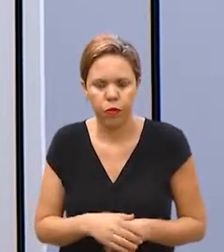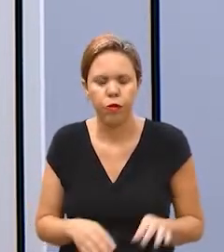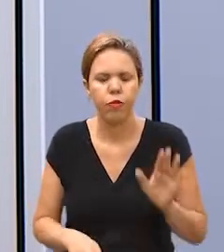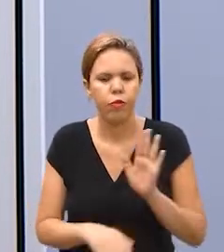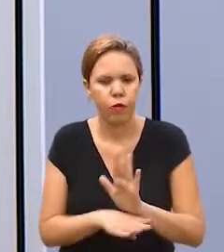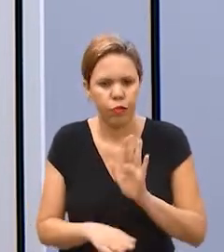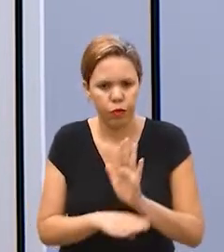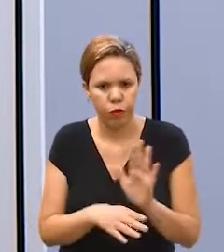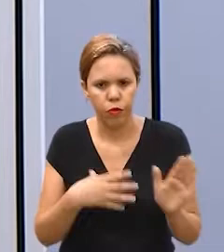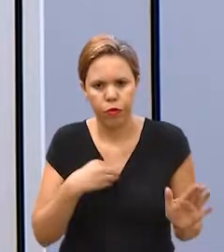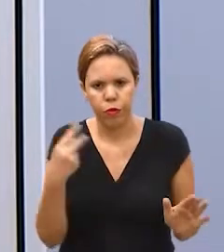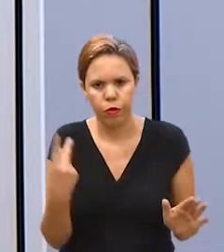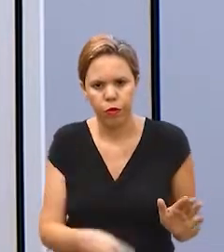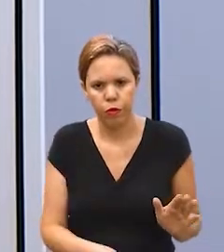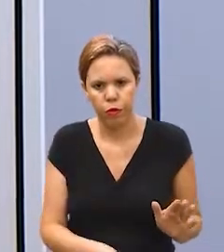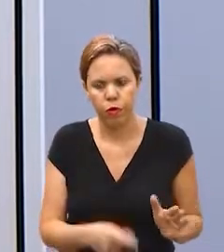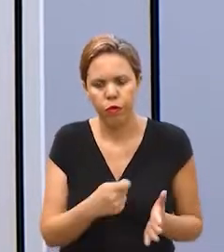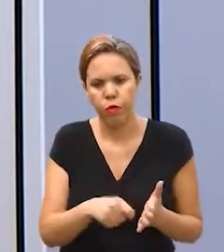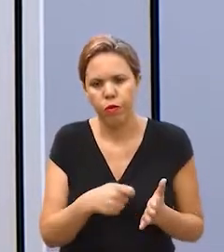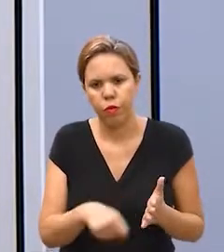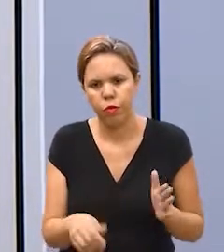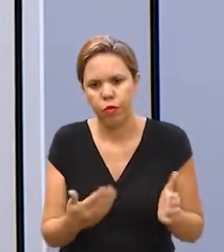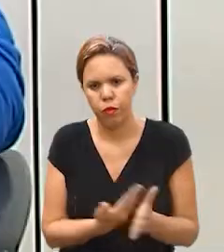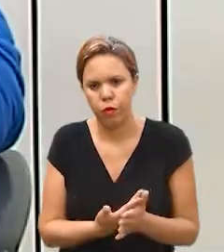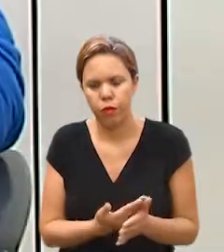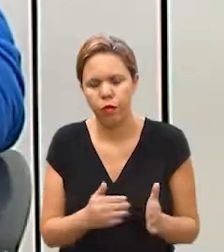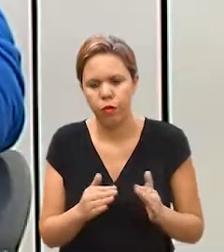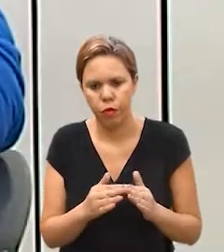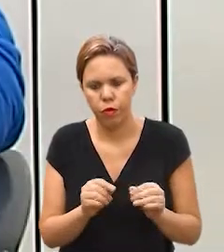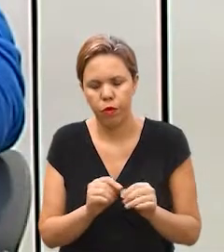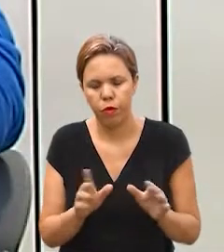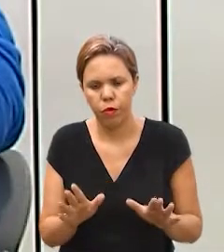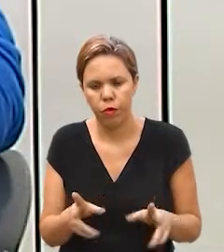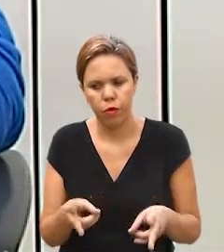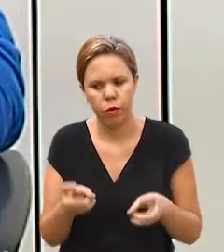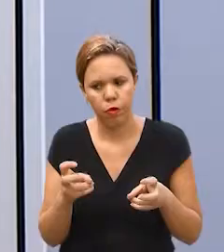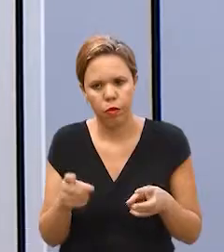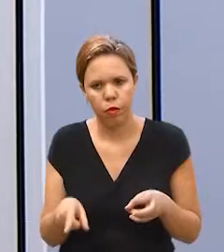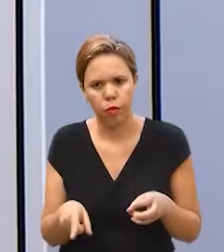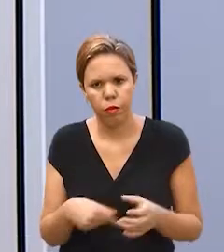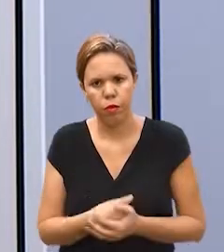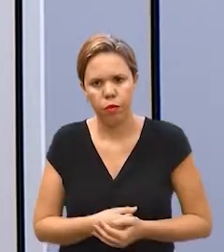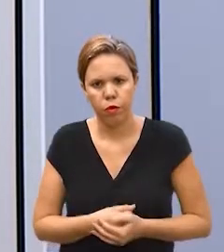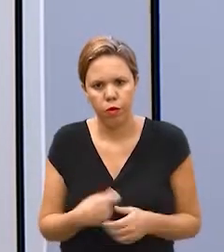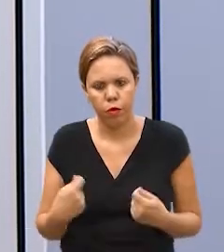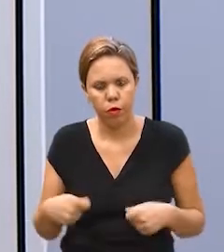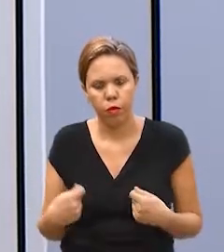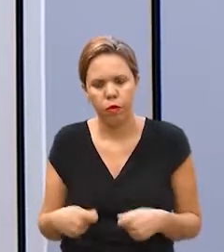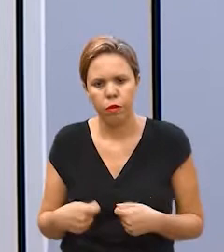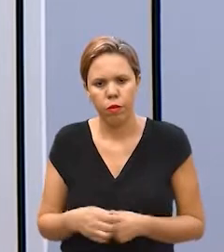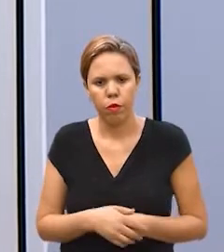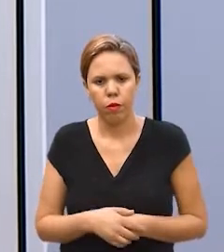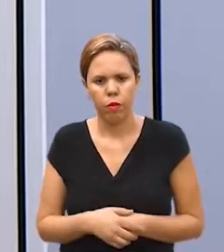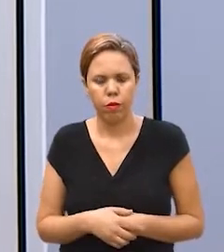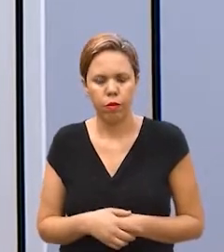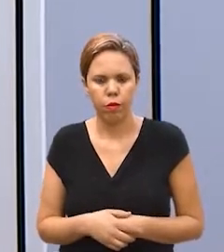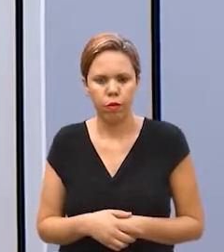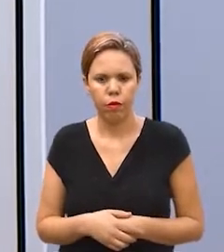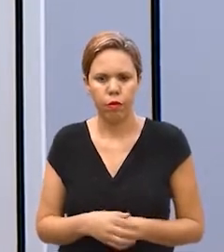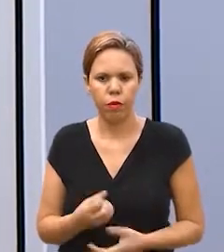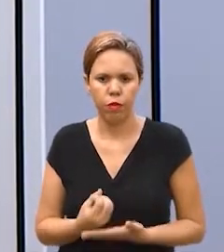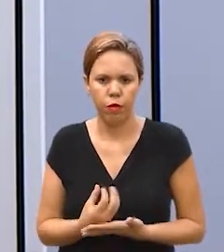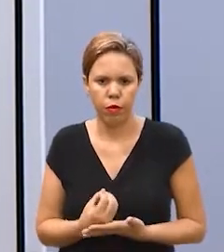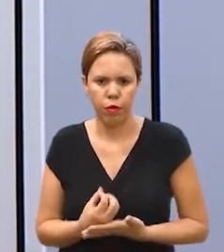dela na lição de casa. Foi aí que ela percebeu a necessidade de se alfabetizar